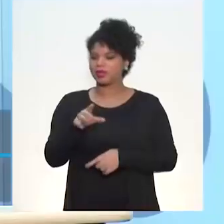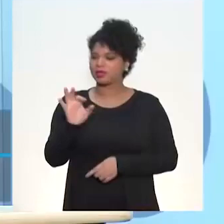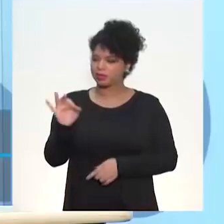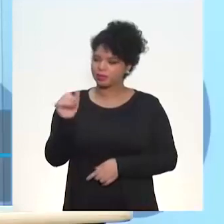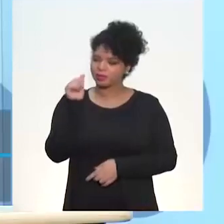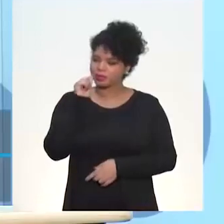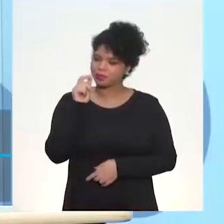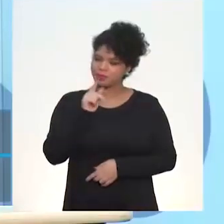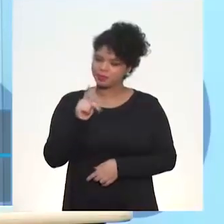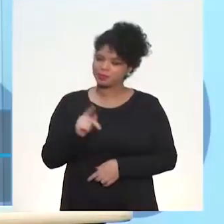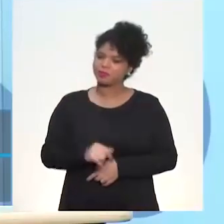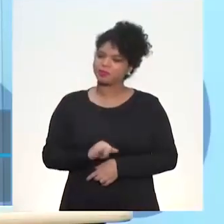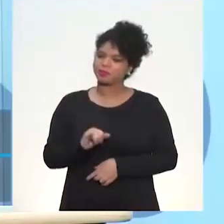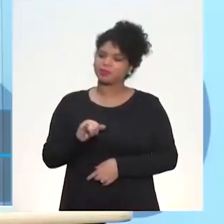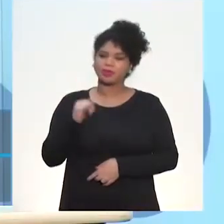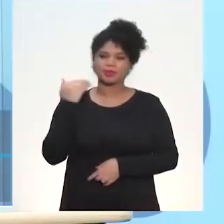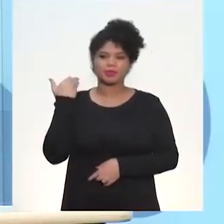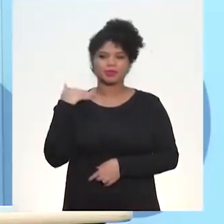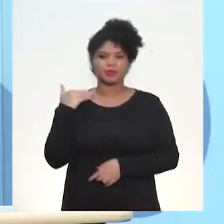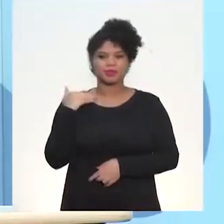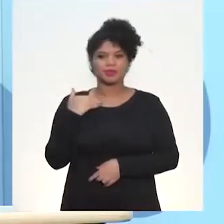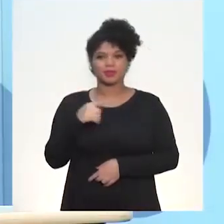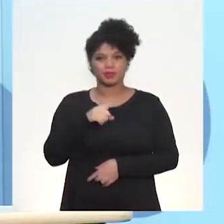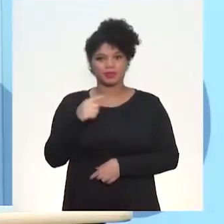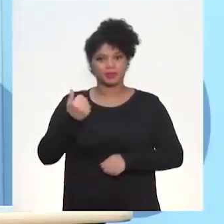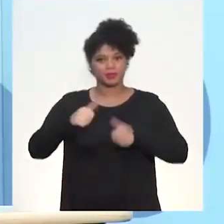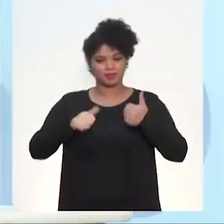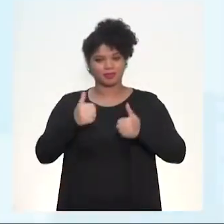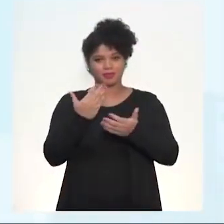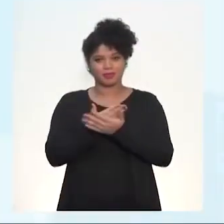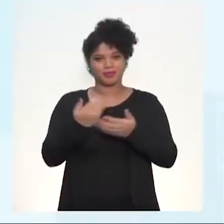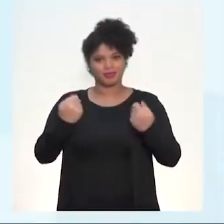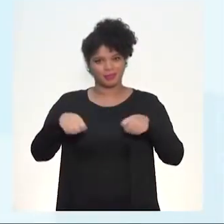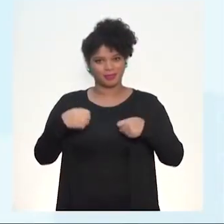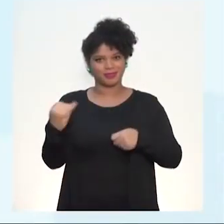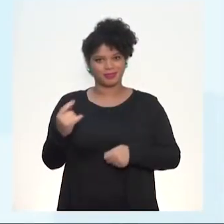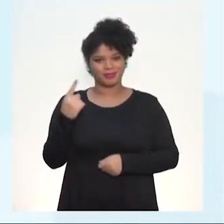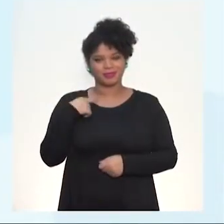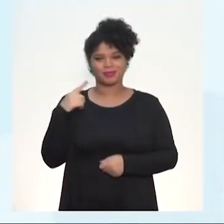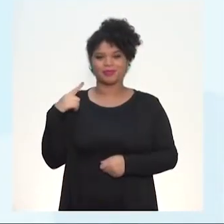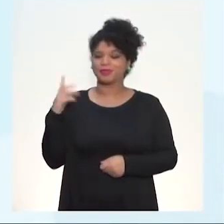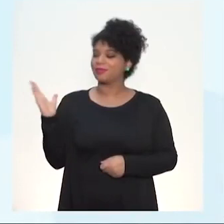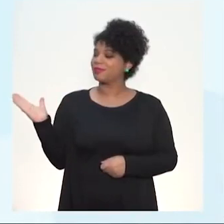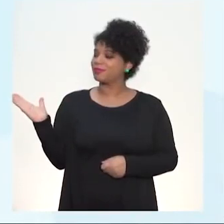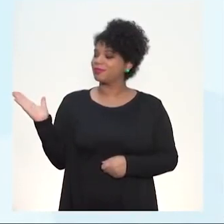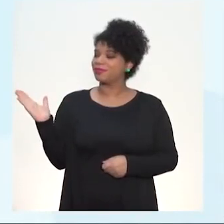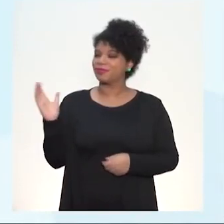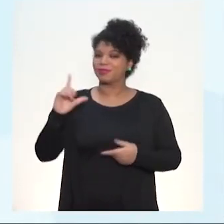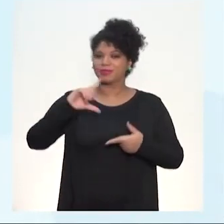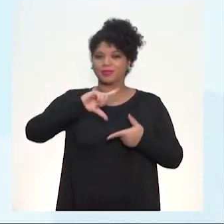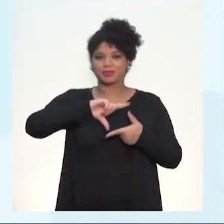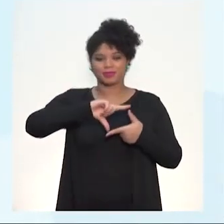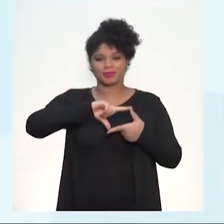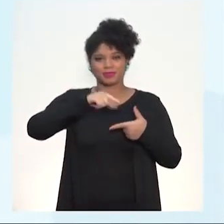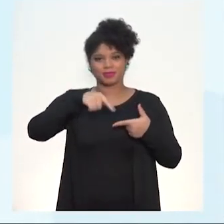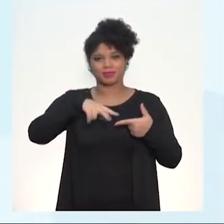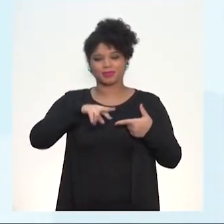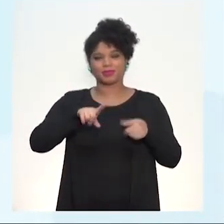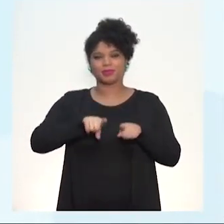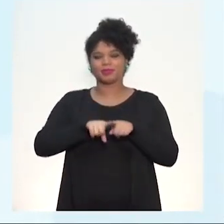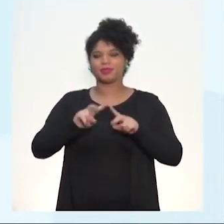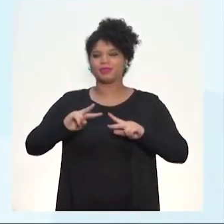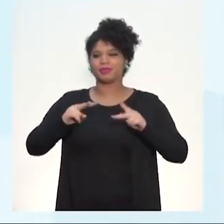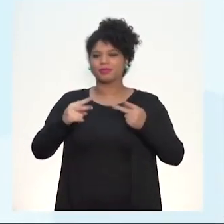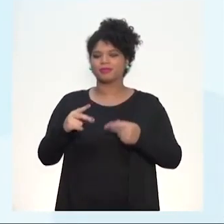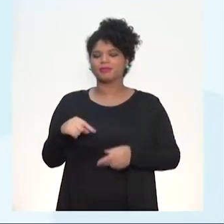mesmo. E não se esqueça de avaliar a nossa aula. Então, vai estar aparecendo para você aí o QR Code, o link. Coloque lá o que a gente precisa